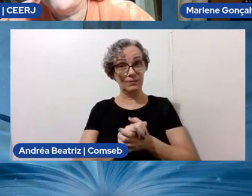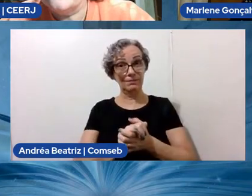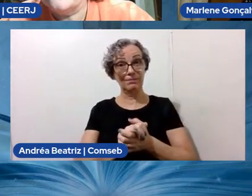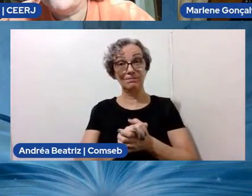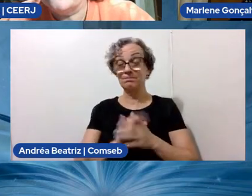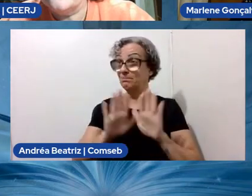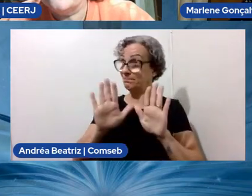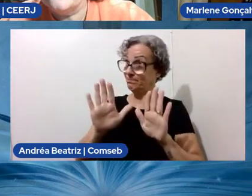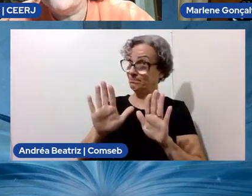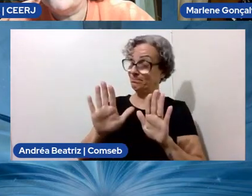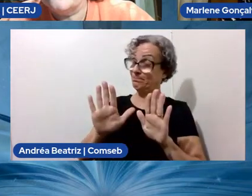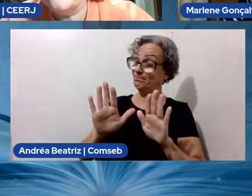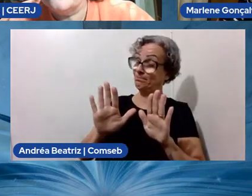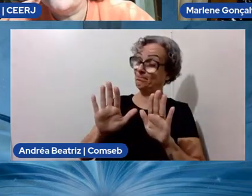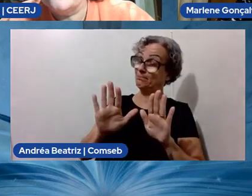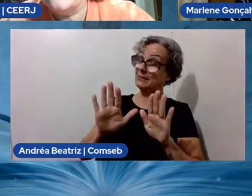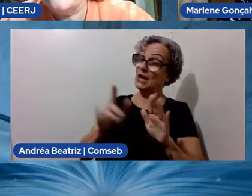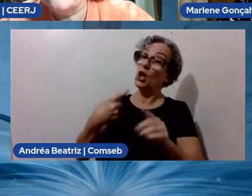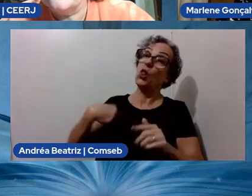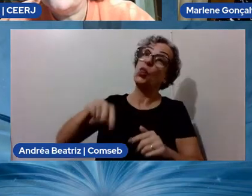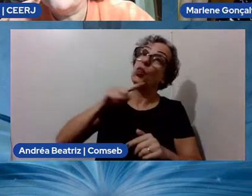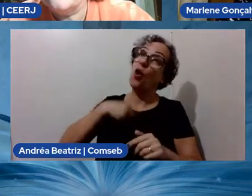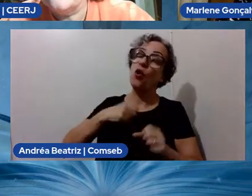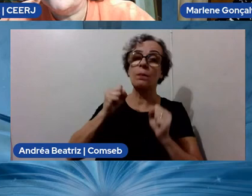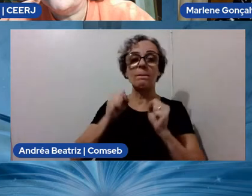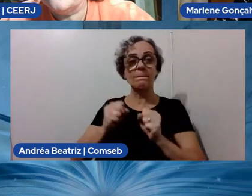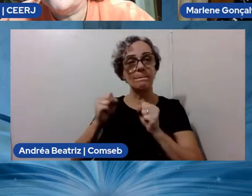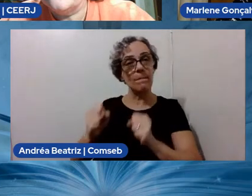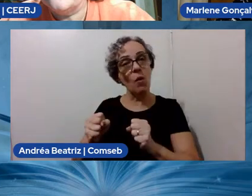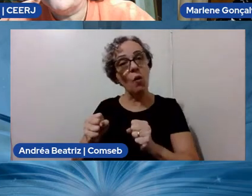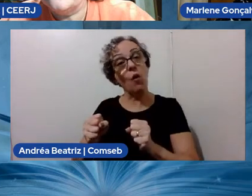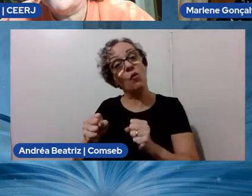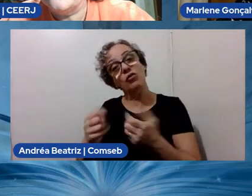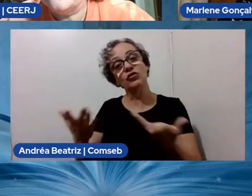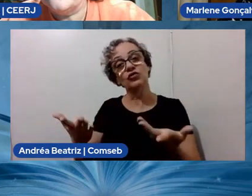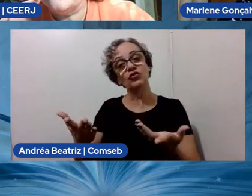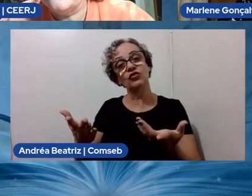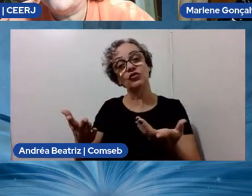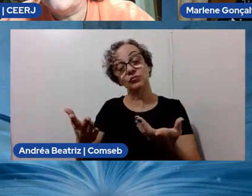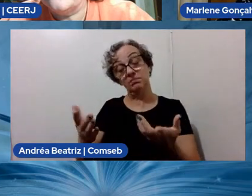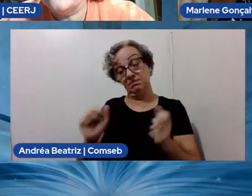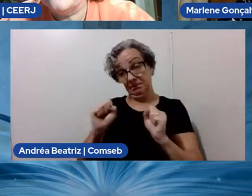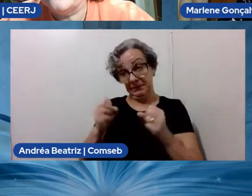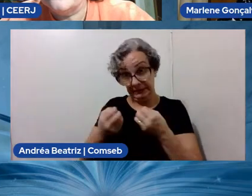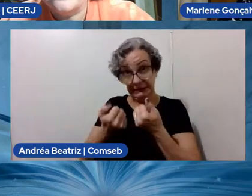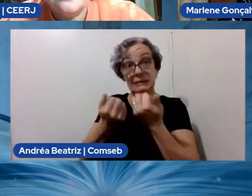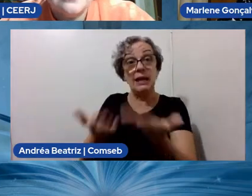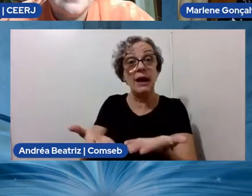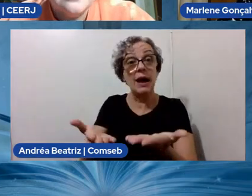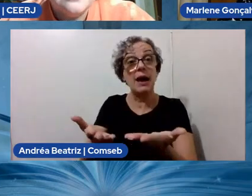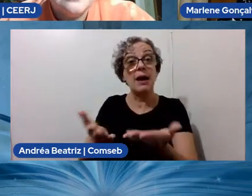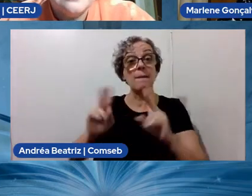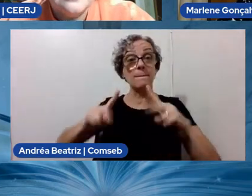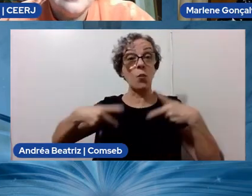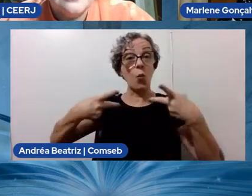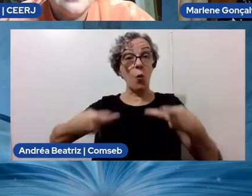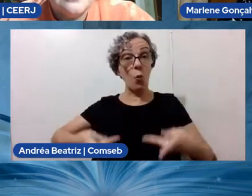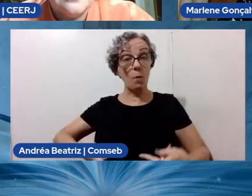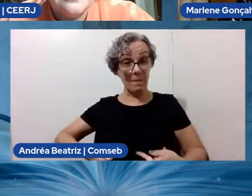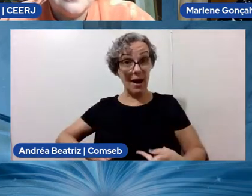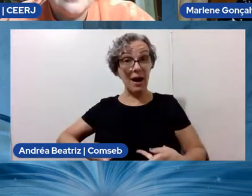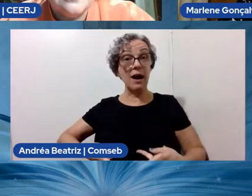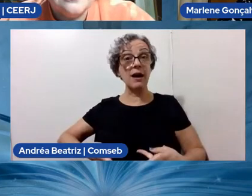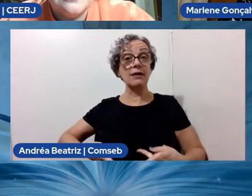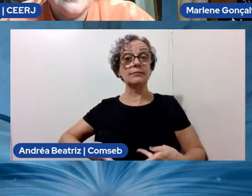Da mesma maneira, a gente poderia transmitir para os seres humanos, se forem clonados. Isso foi uma pergunta que foi